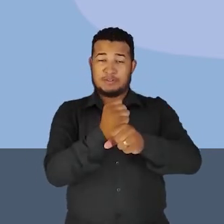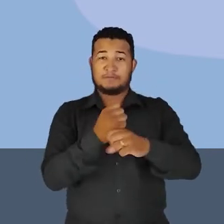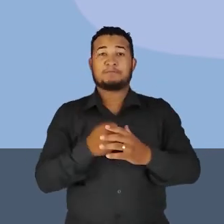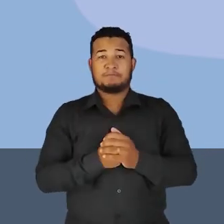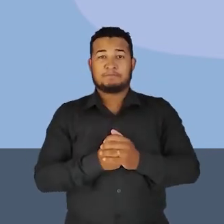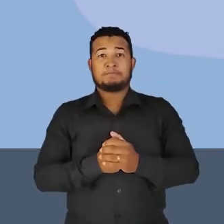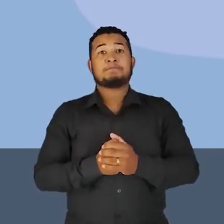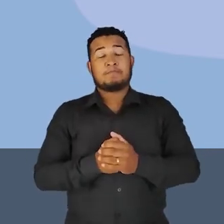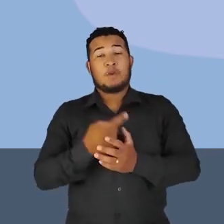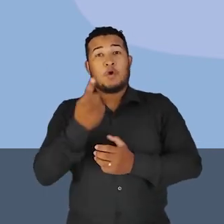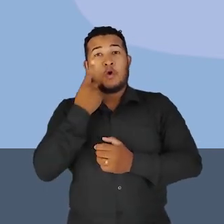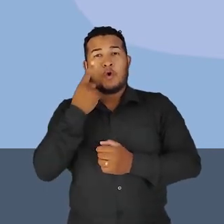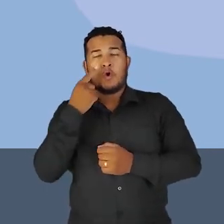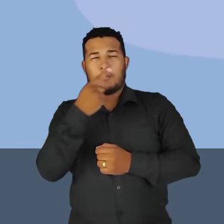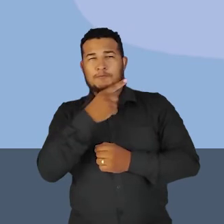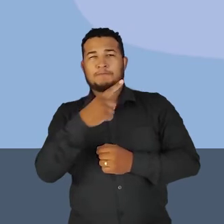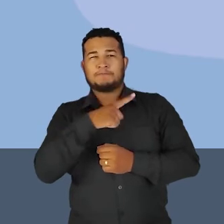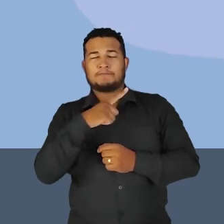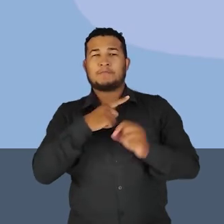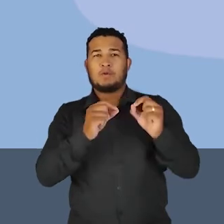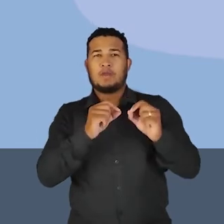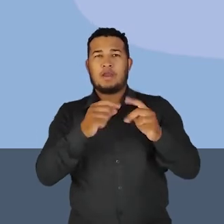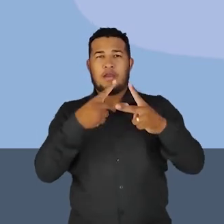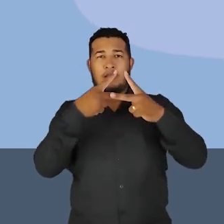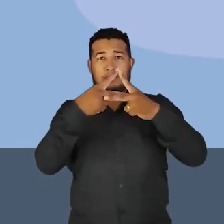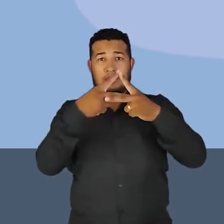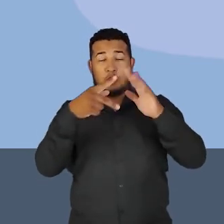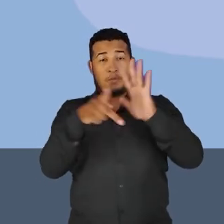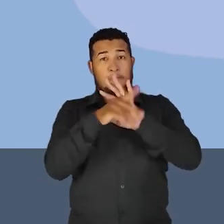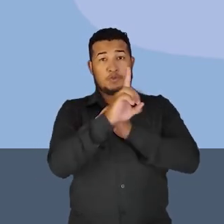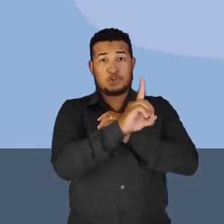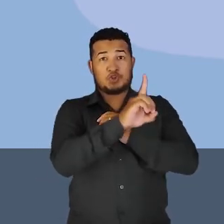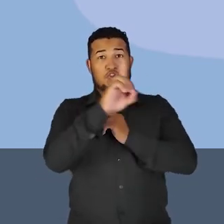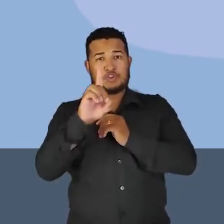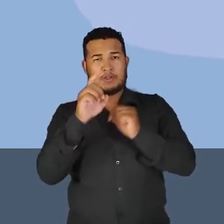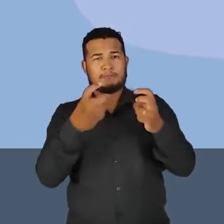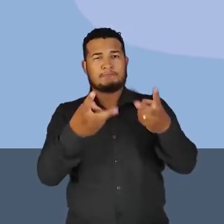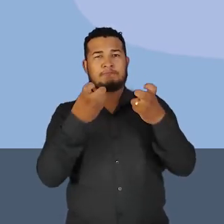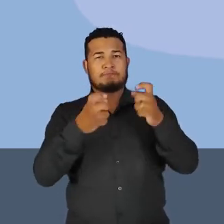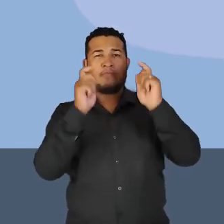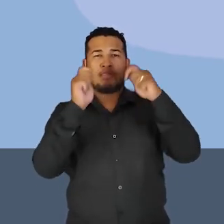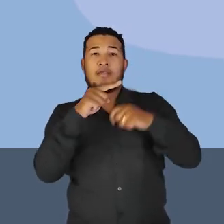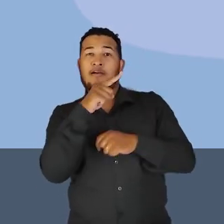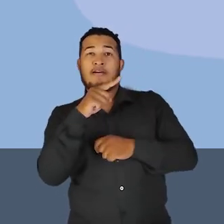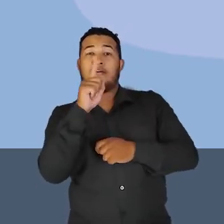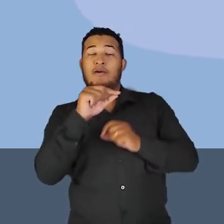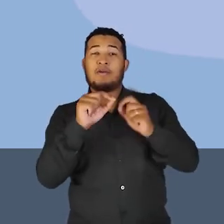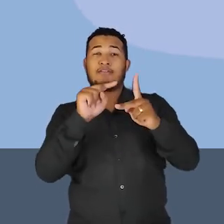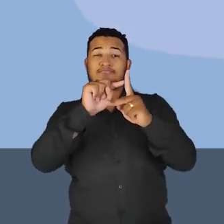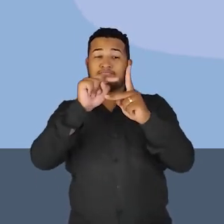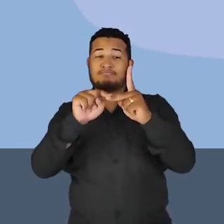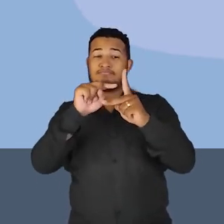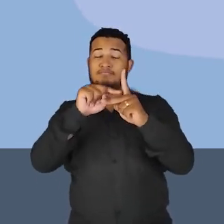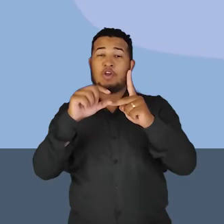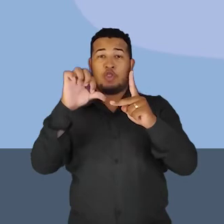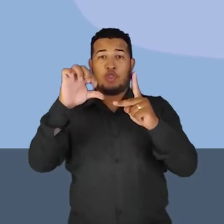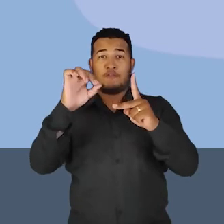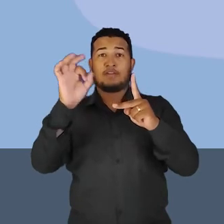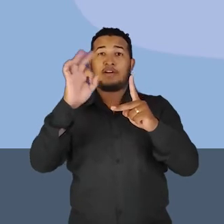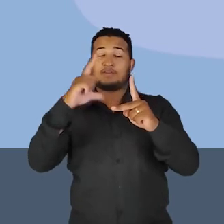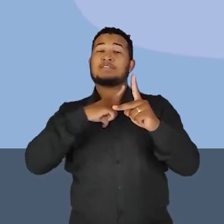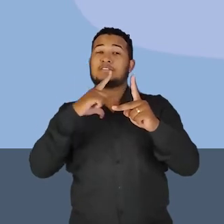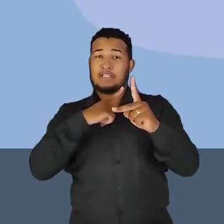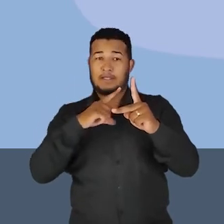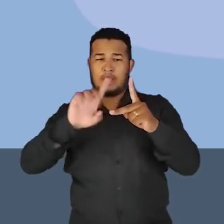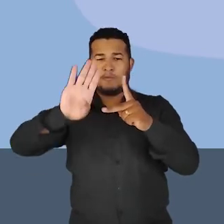Então, olhando para este triângulo à direita, percebemos que aquele triângulo é um triângulo retângulo e a